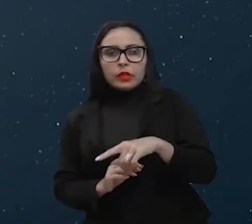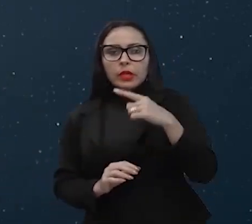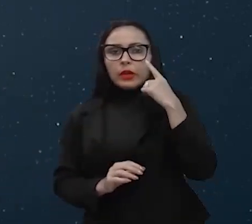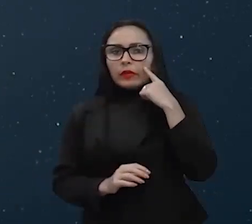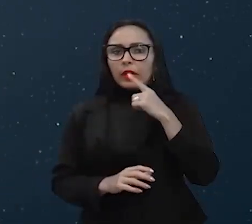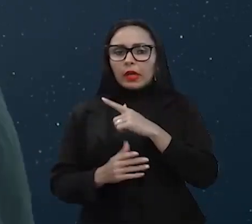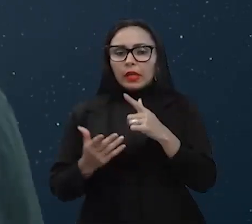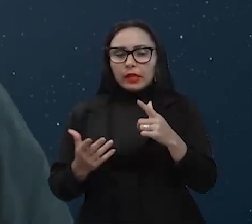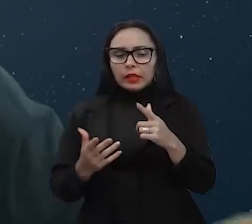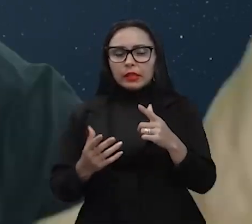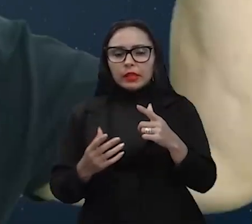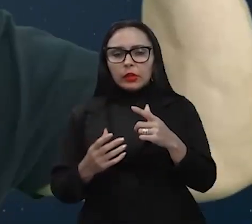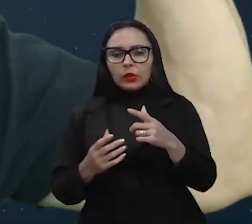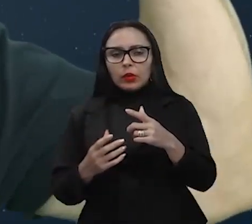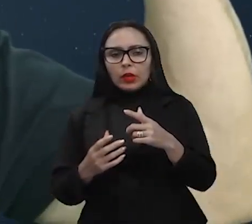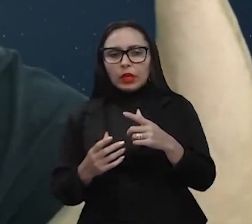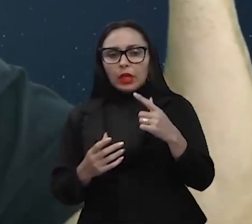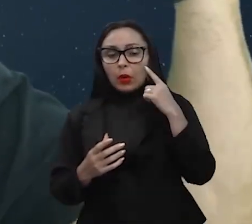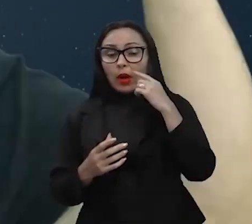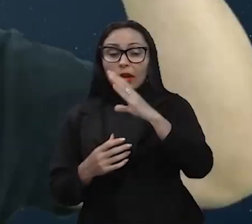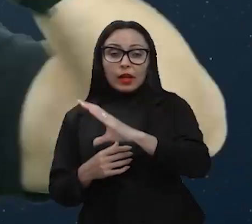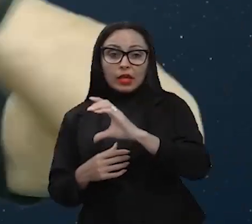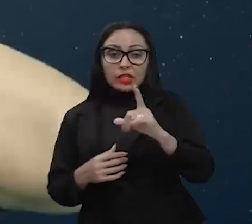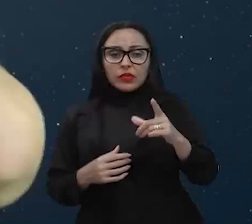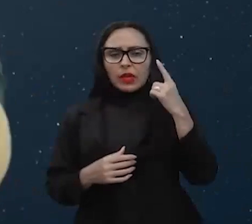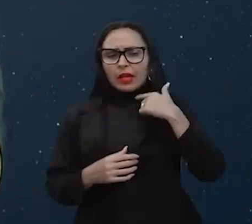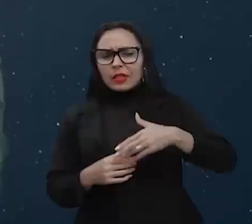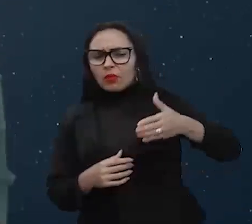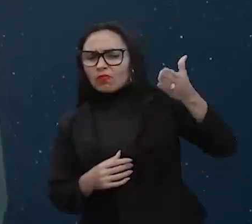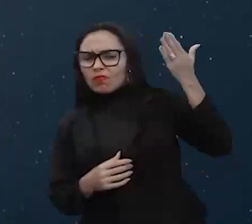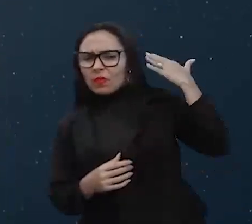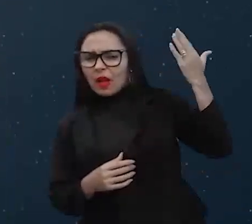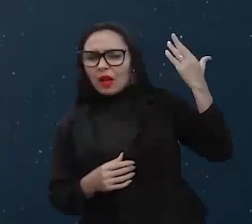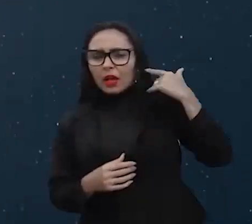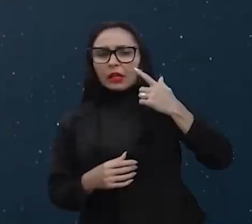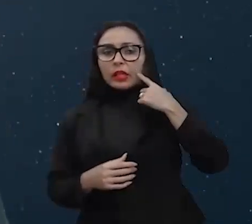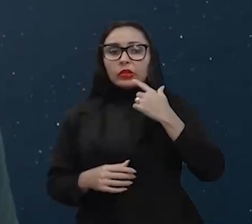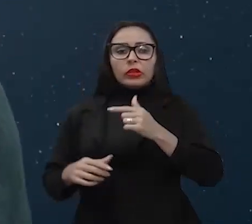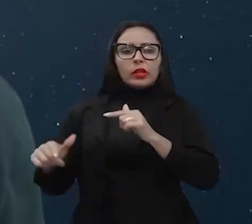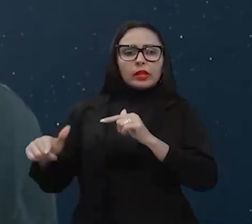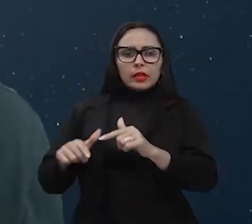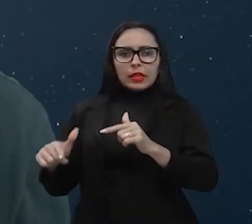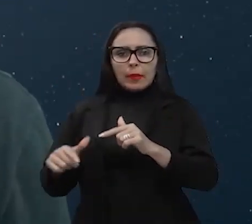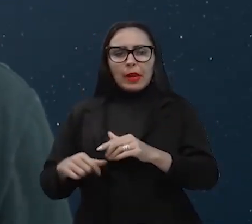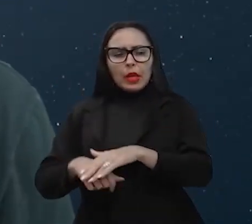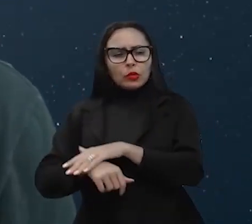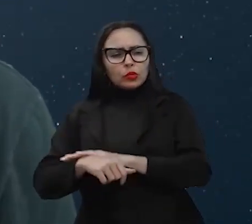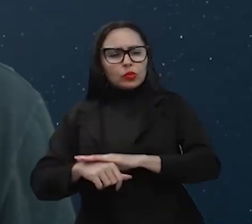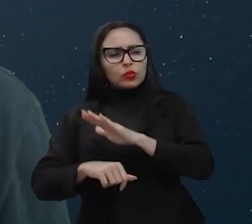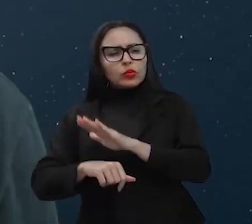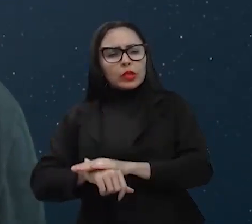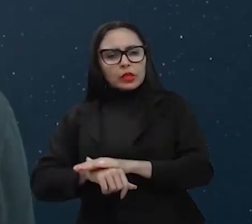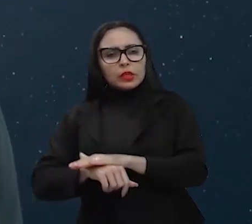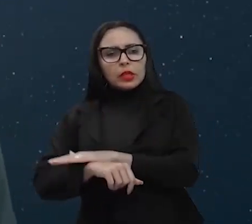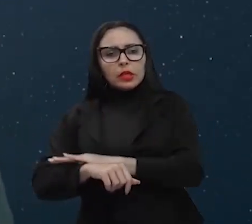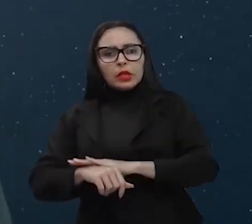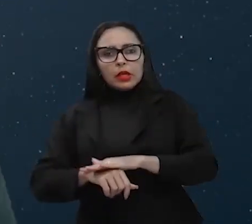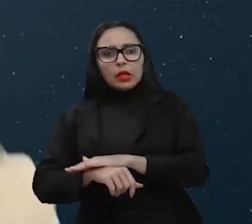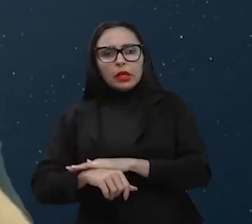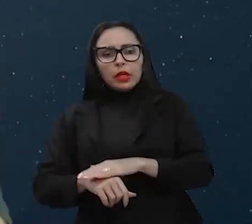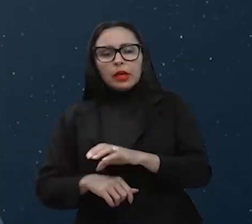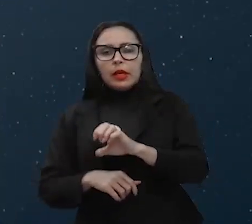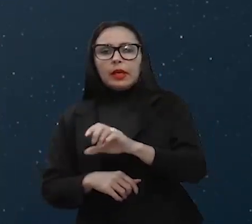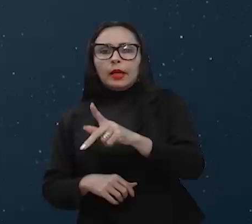endócrina, isso é uma classificação lá da histologia. Quando a gente está trabalhando os tecidos, a gente trabalha um tecido no nosso corpo chamado de tecido